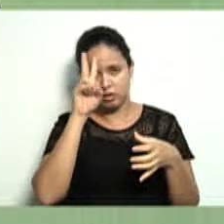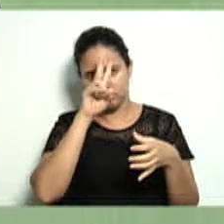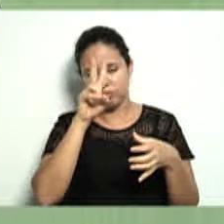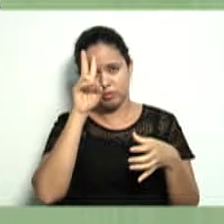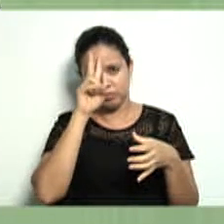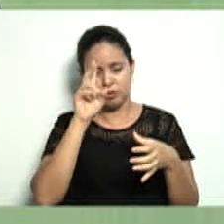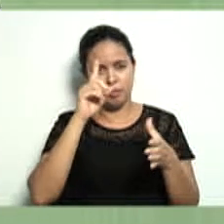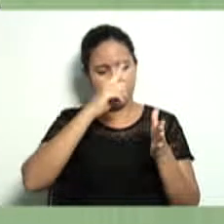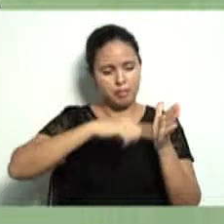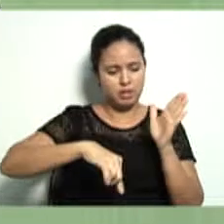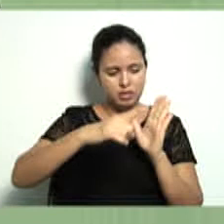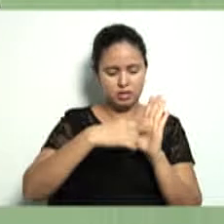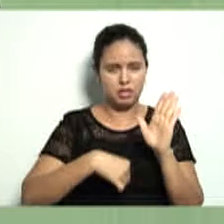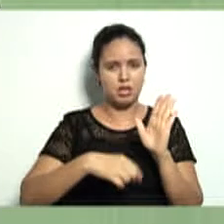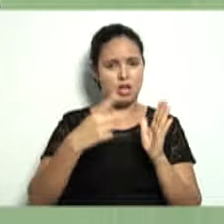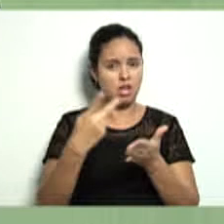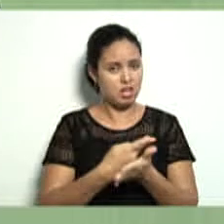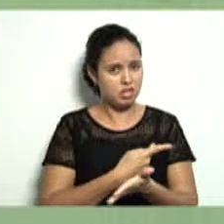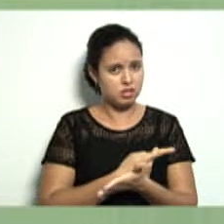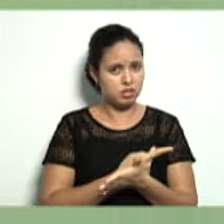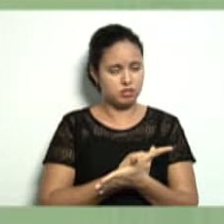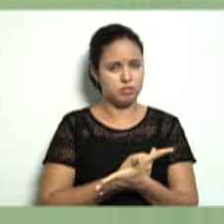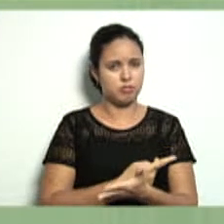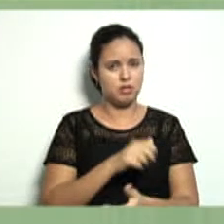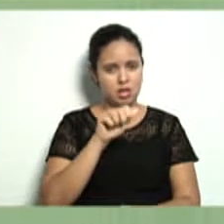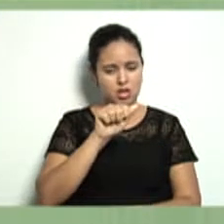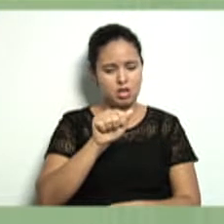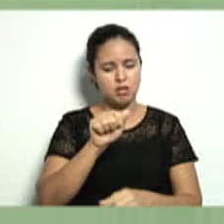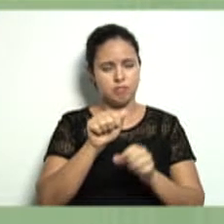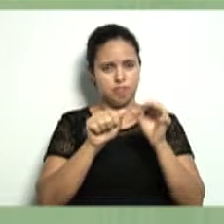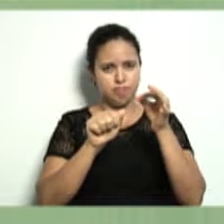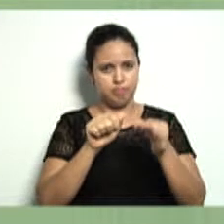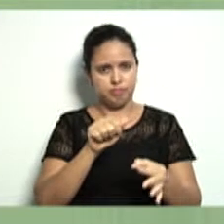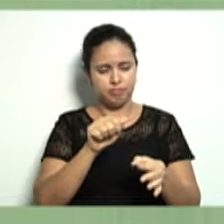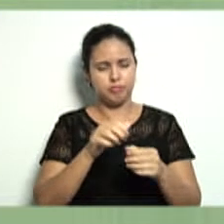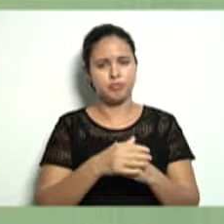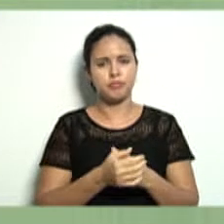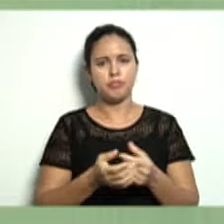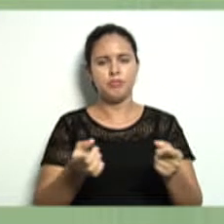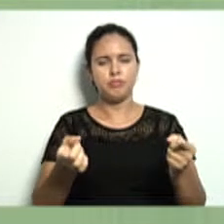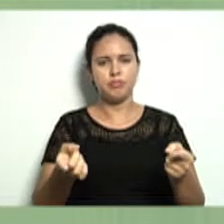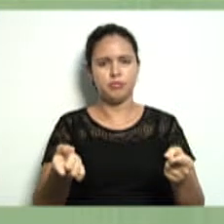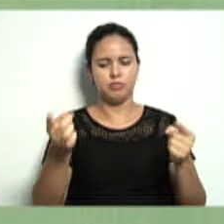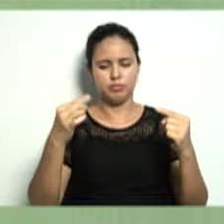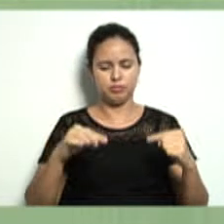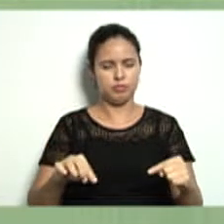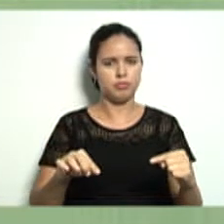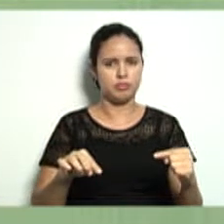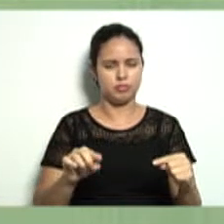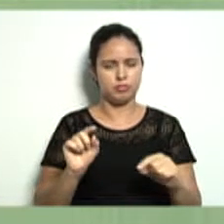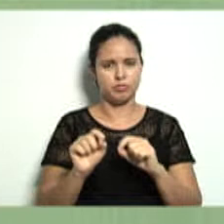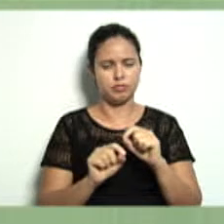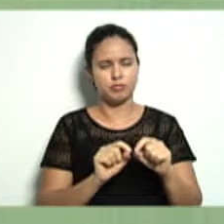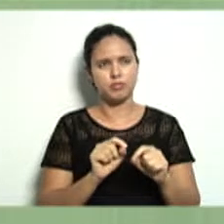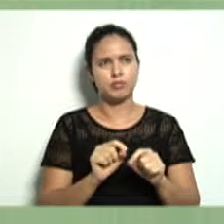marcar incorreta, então a gente não marca ela. Vamos lá para as outras